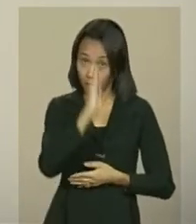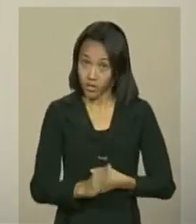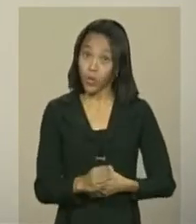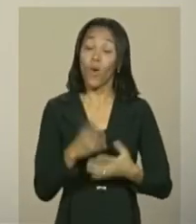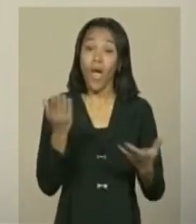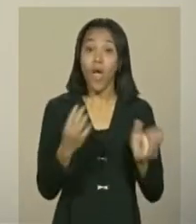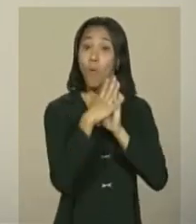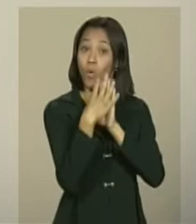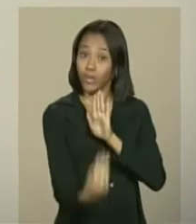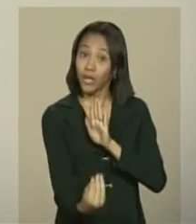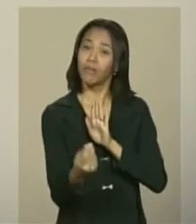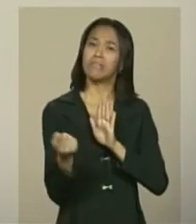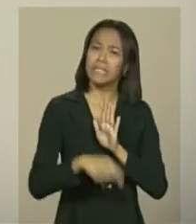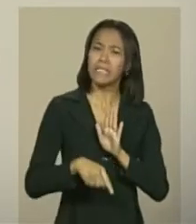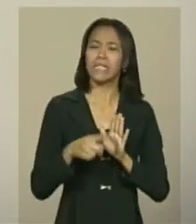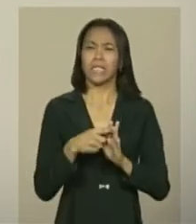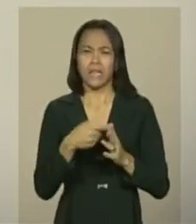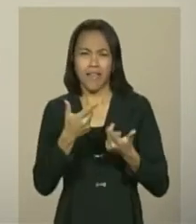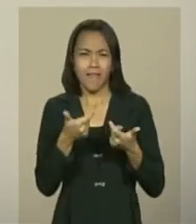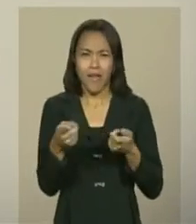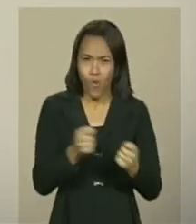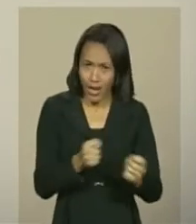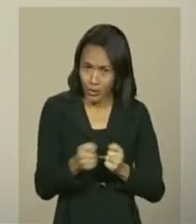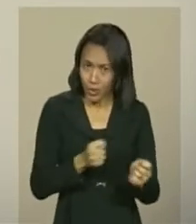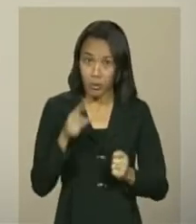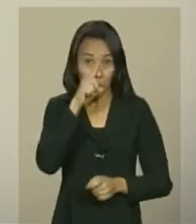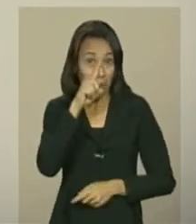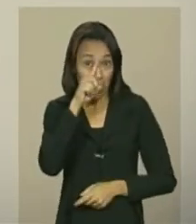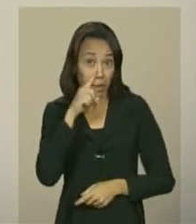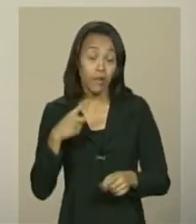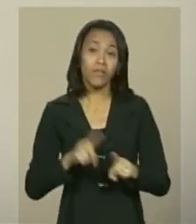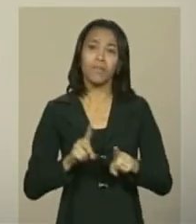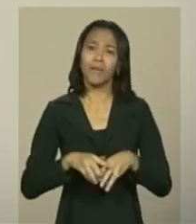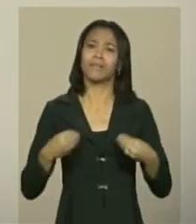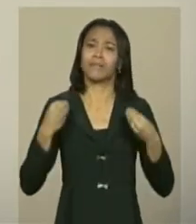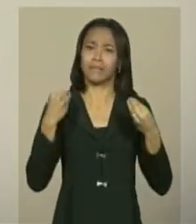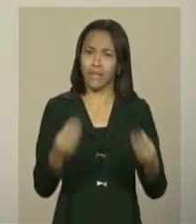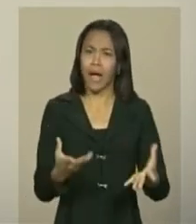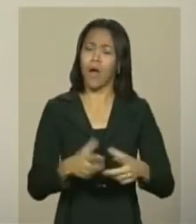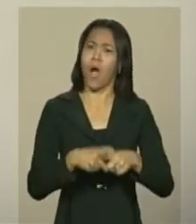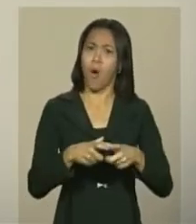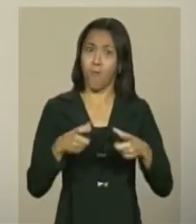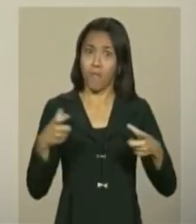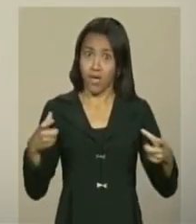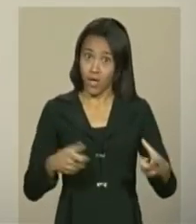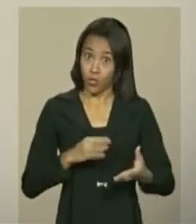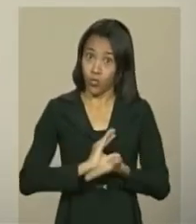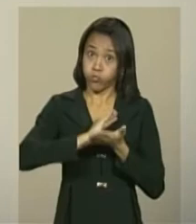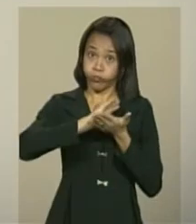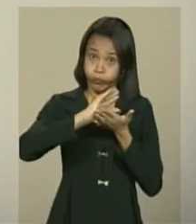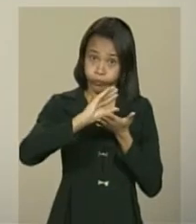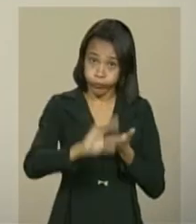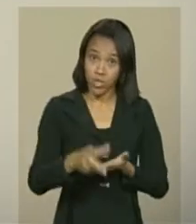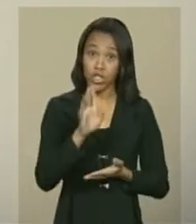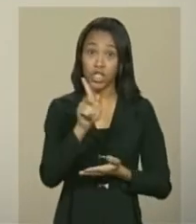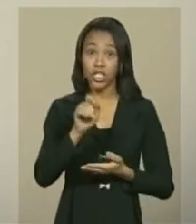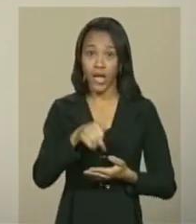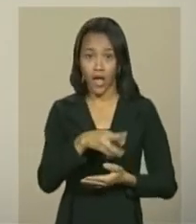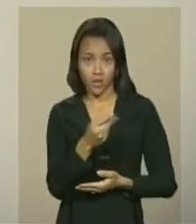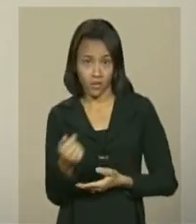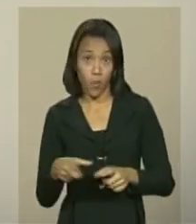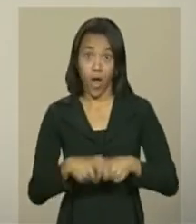o modelo terminou o risco de racionamento criou condições para o aumento dos investimentos em geração